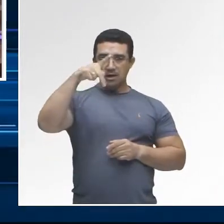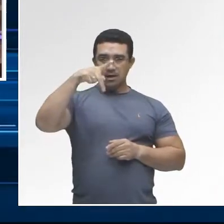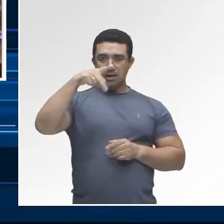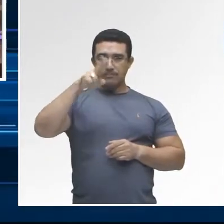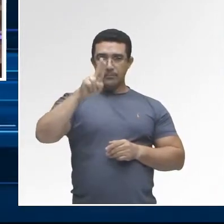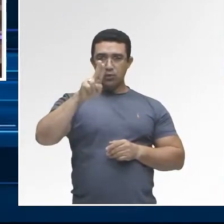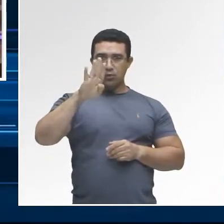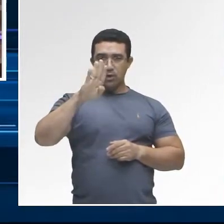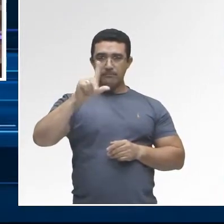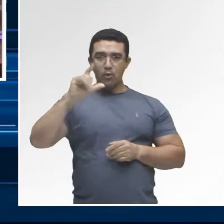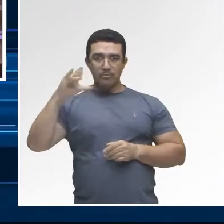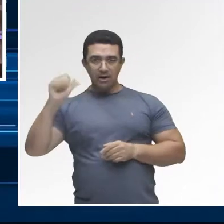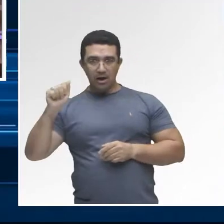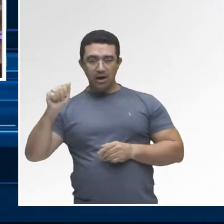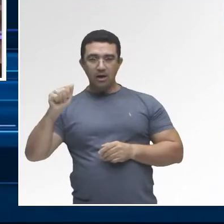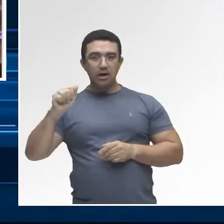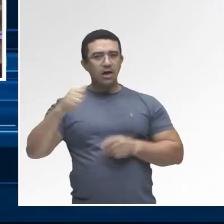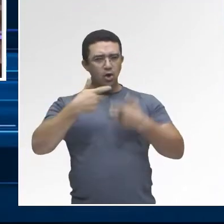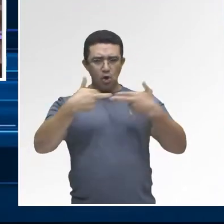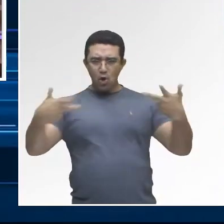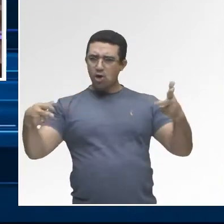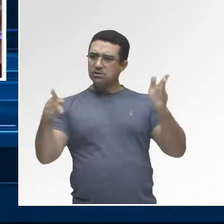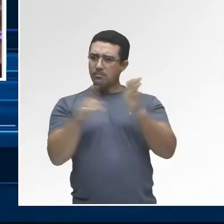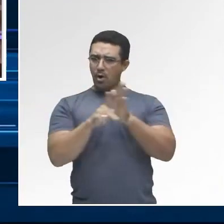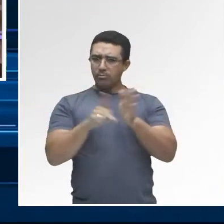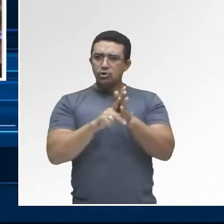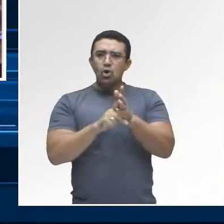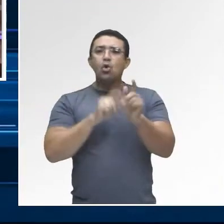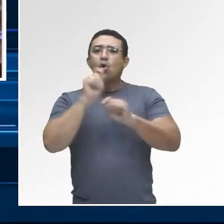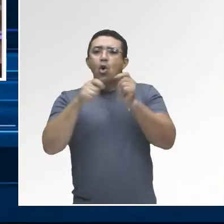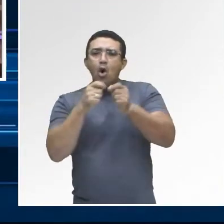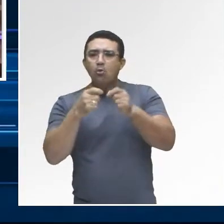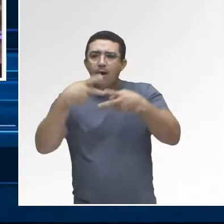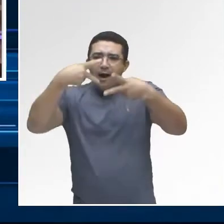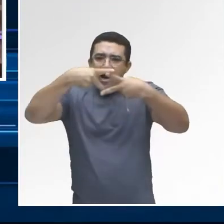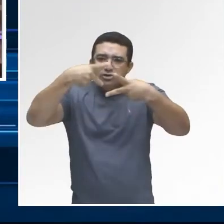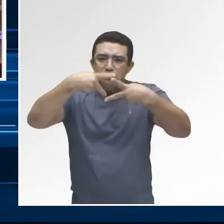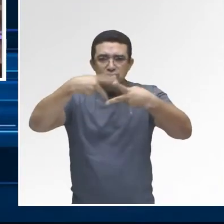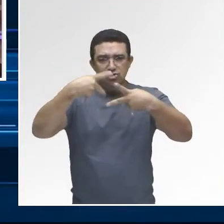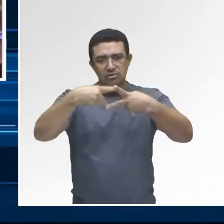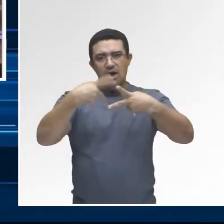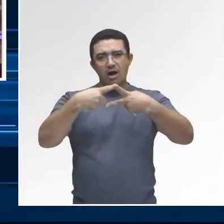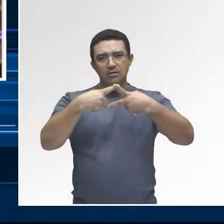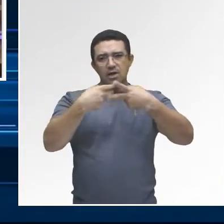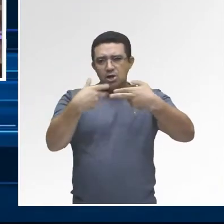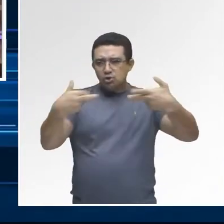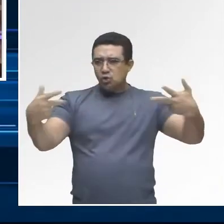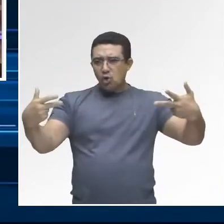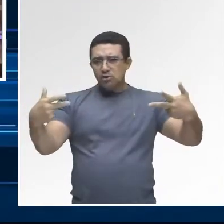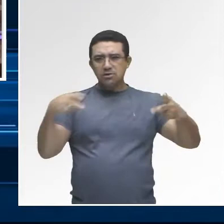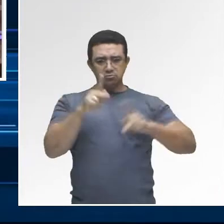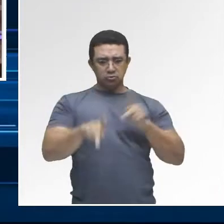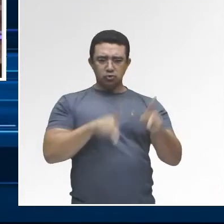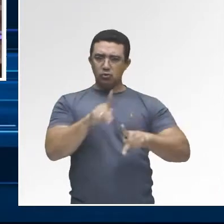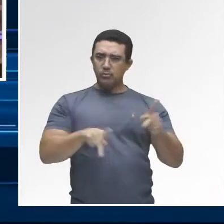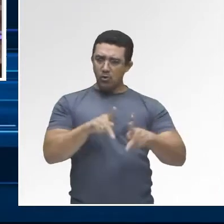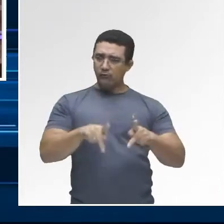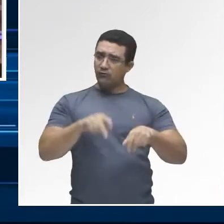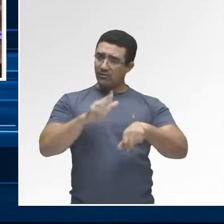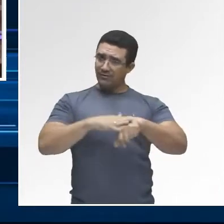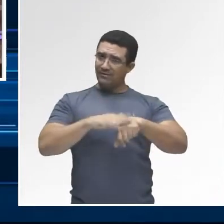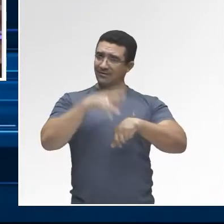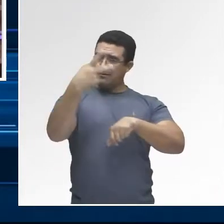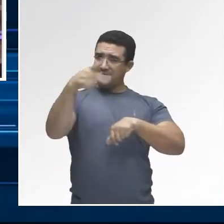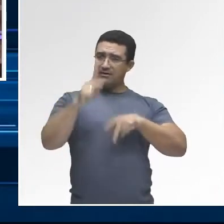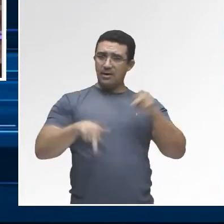de gerir os recursos públicos, os recursos do Estado, ou seja, aqueles recursos que pertencem